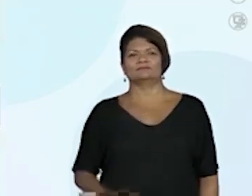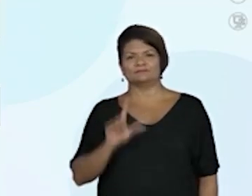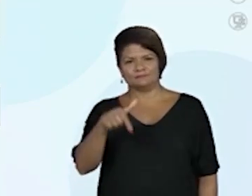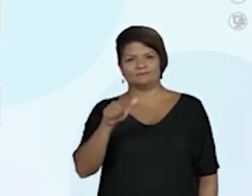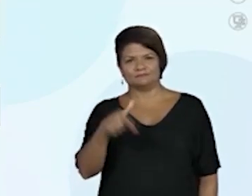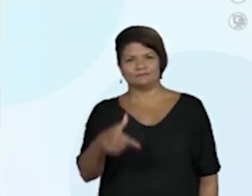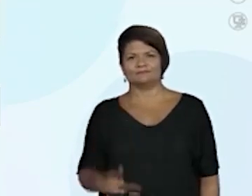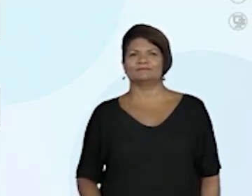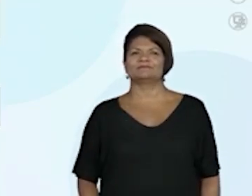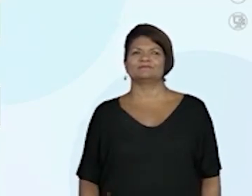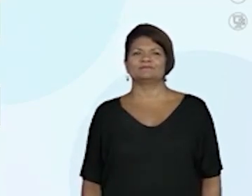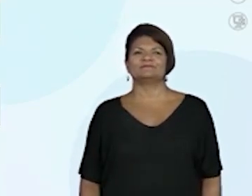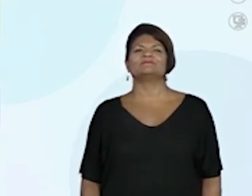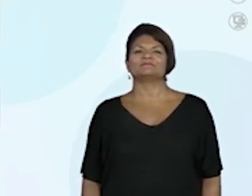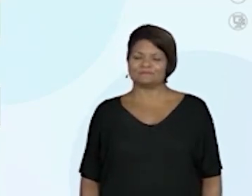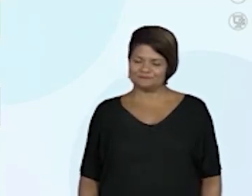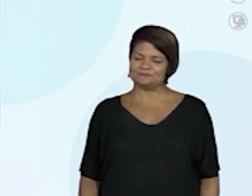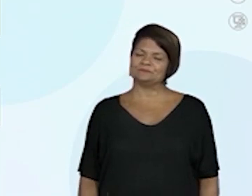Vamos lá.